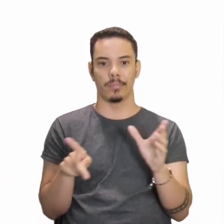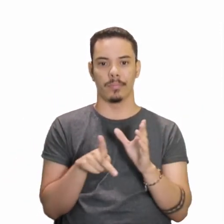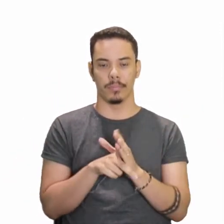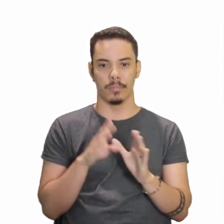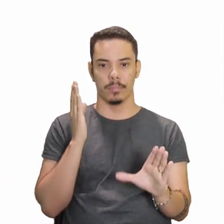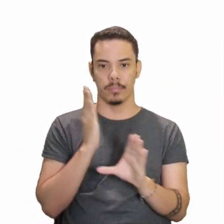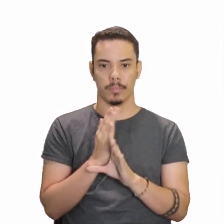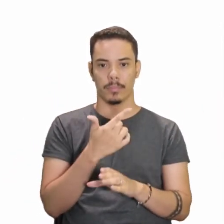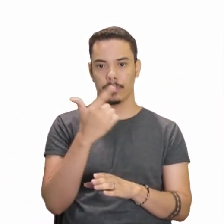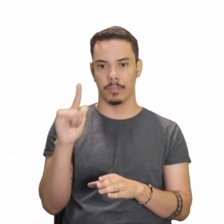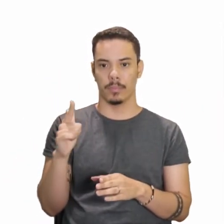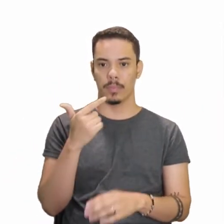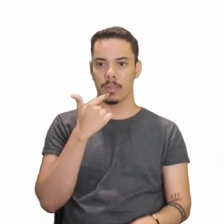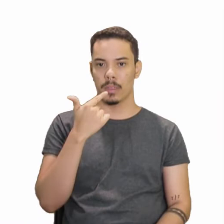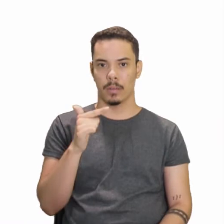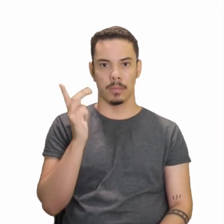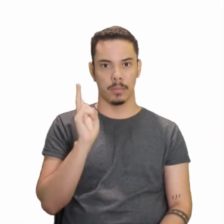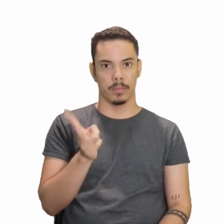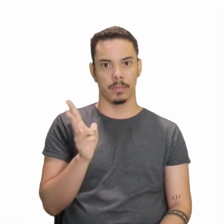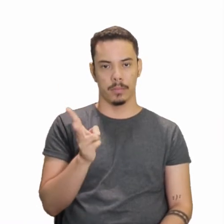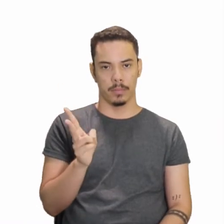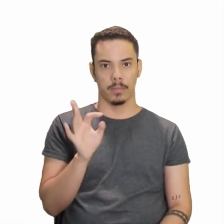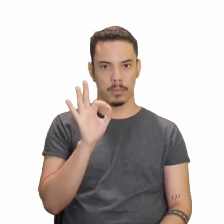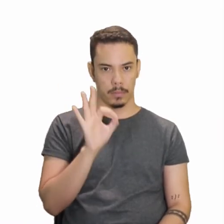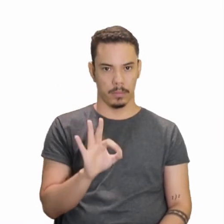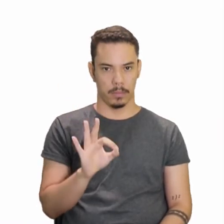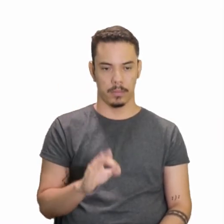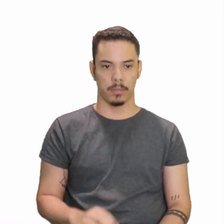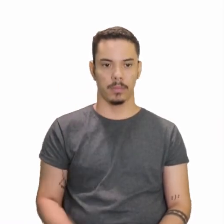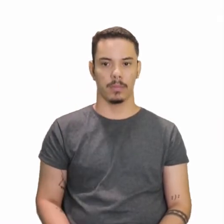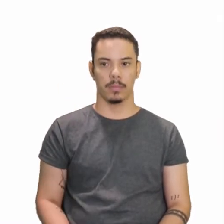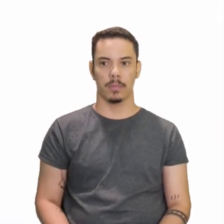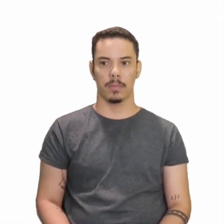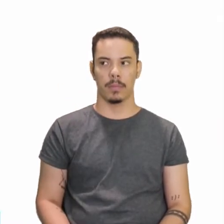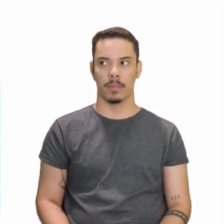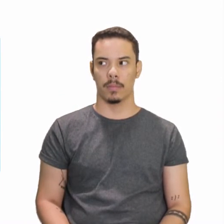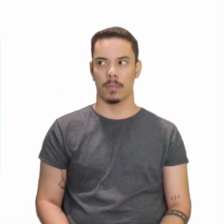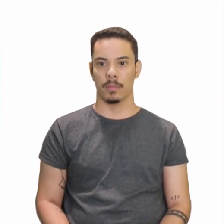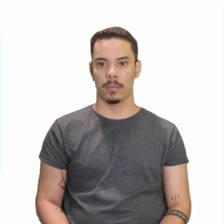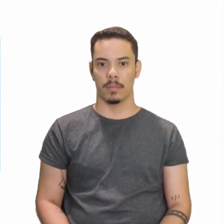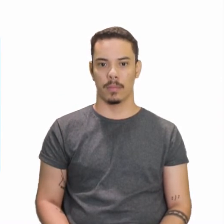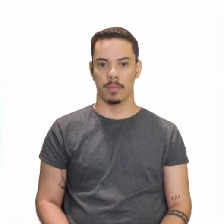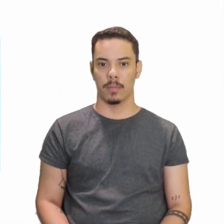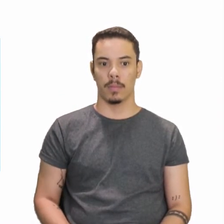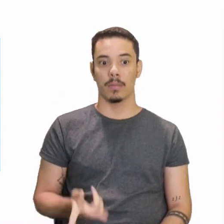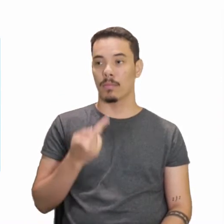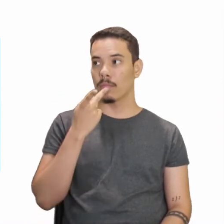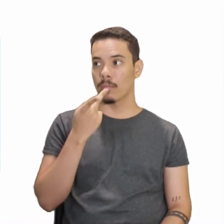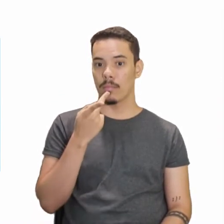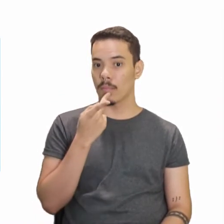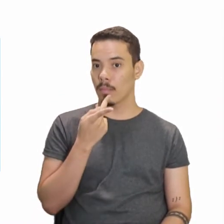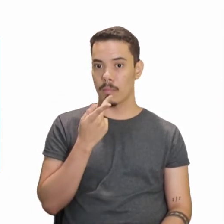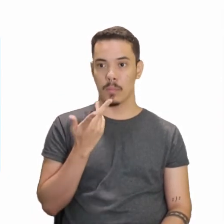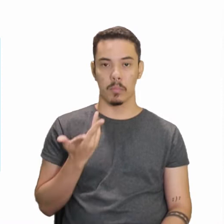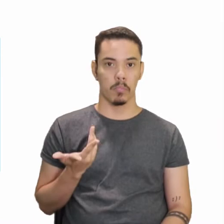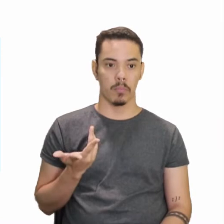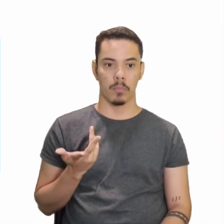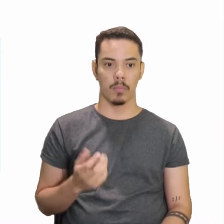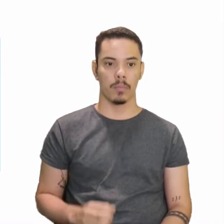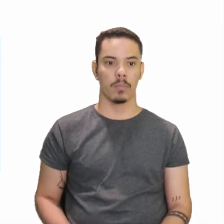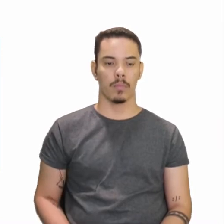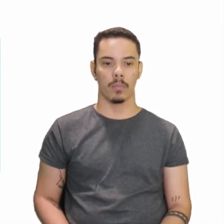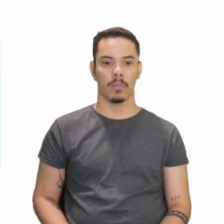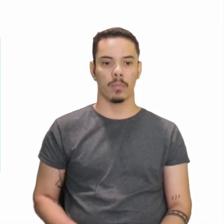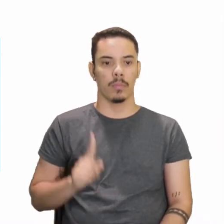diante dos outros dialetos da mesma origem, certo? Ok. E aí o falar? O falar